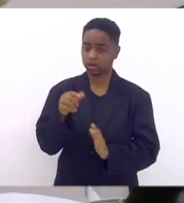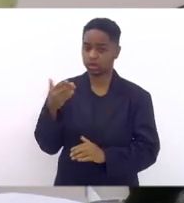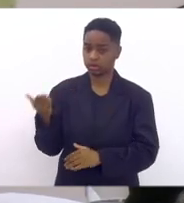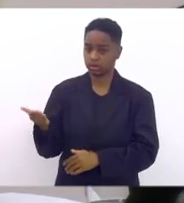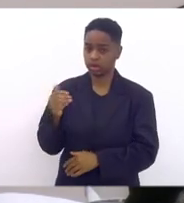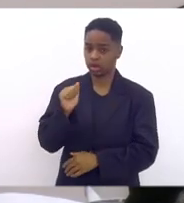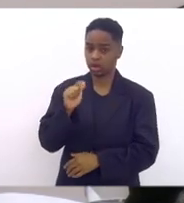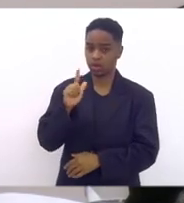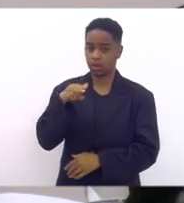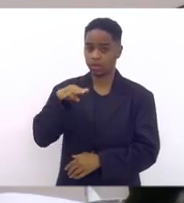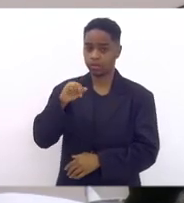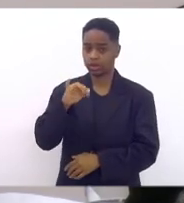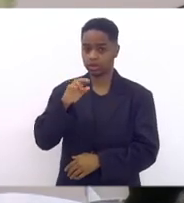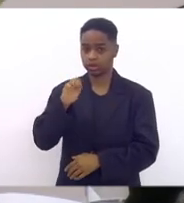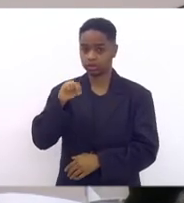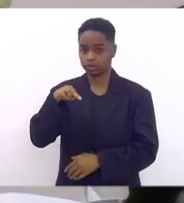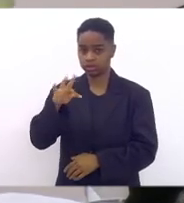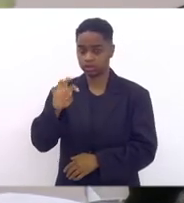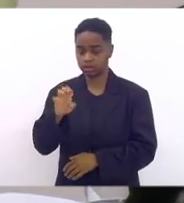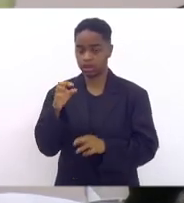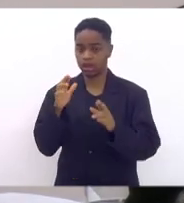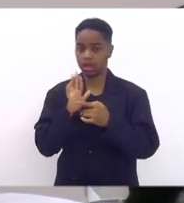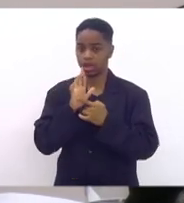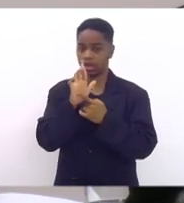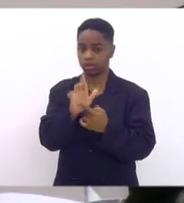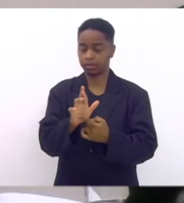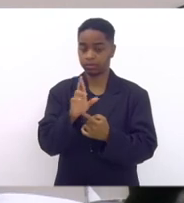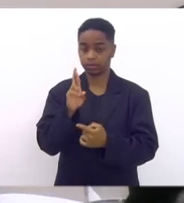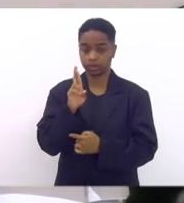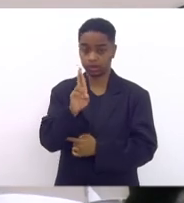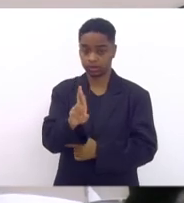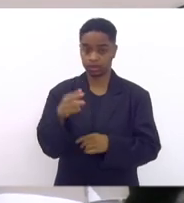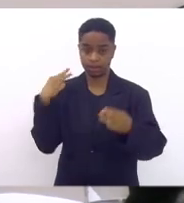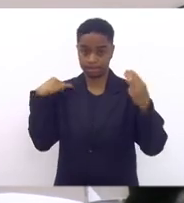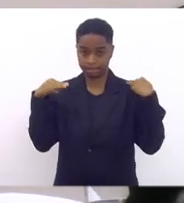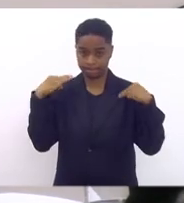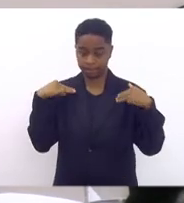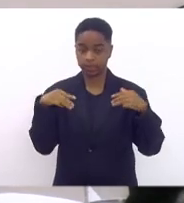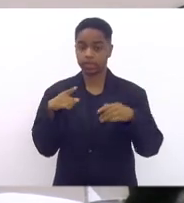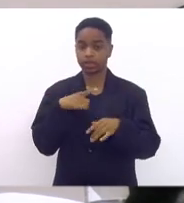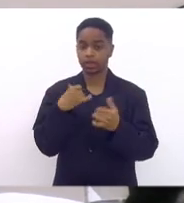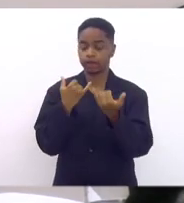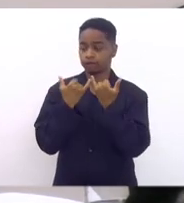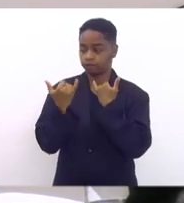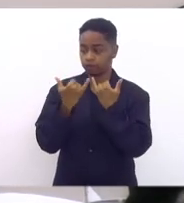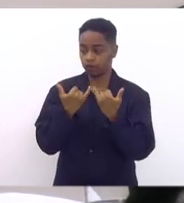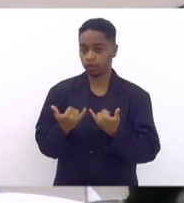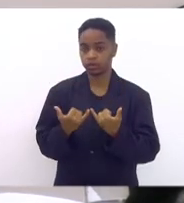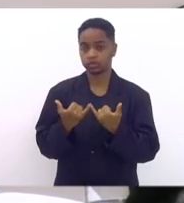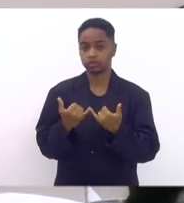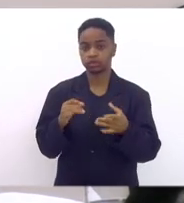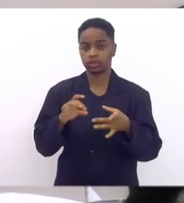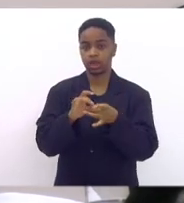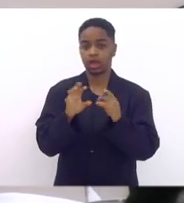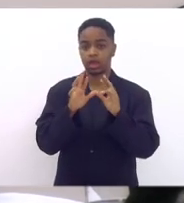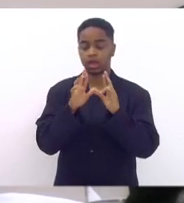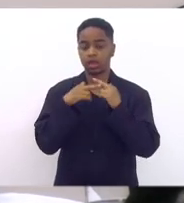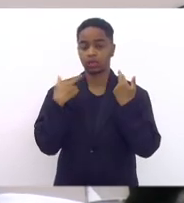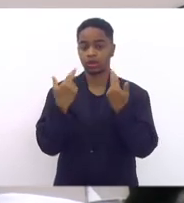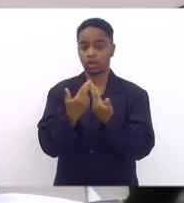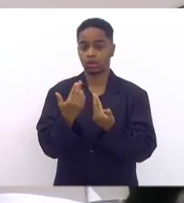representando Marinha do Brasil os representantes de Docas e segundo informações que obtivemos na reunião anterior dessa